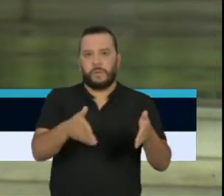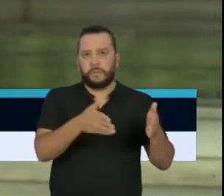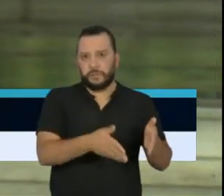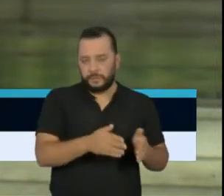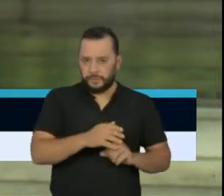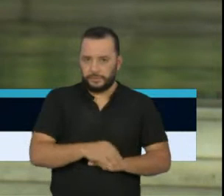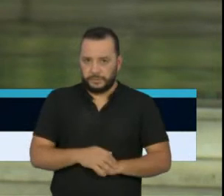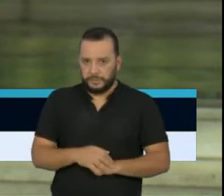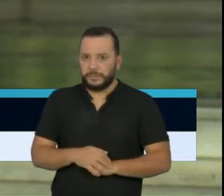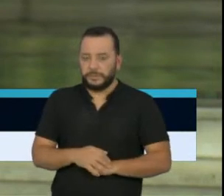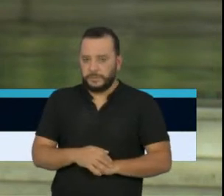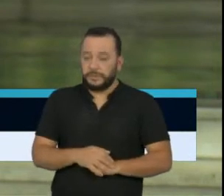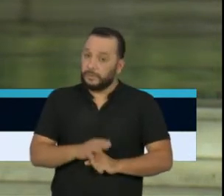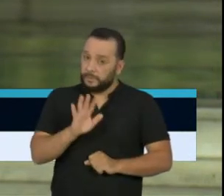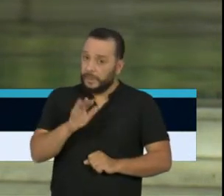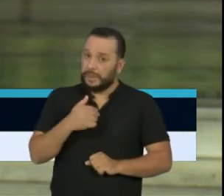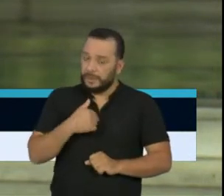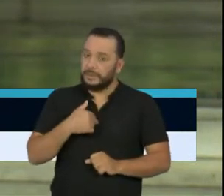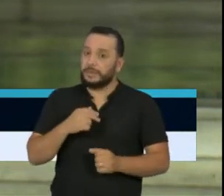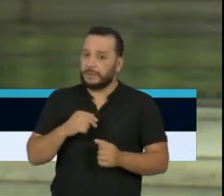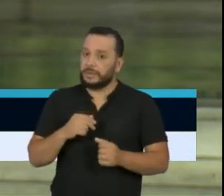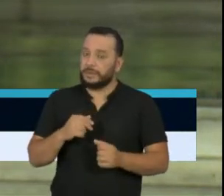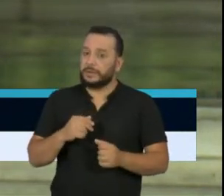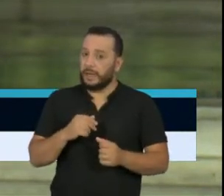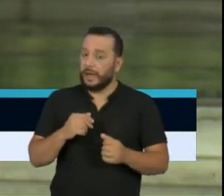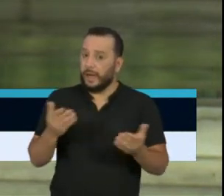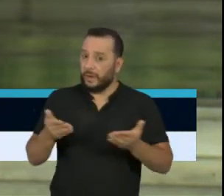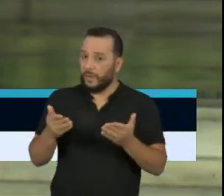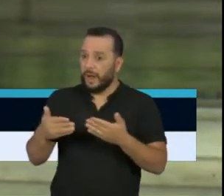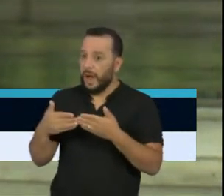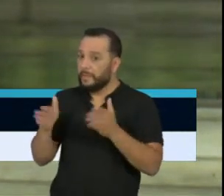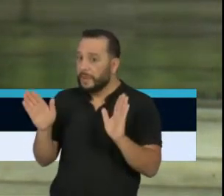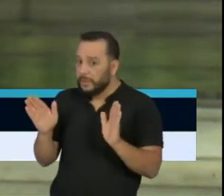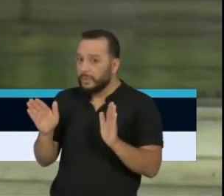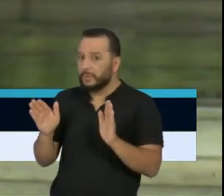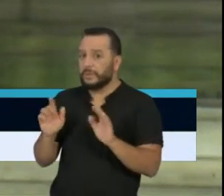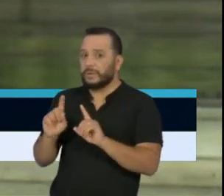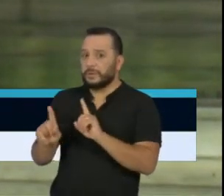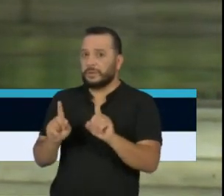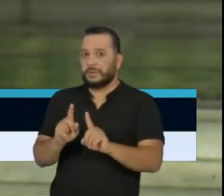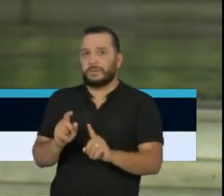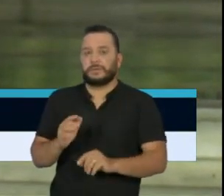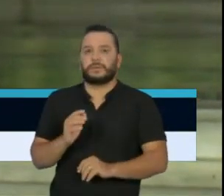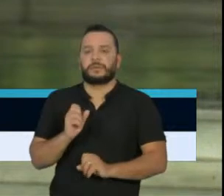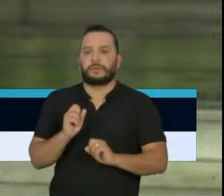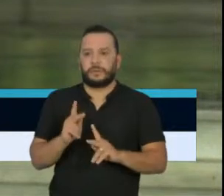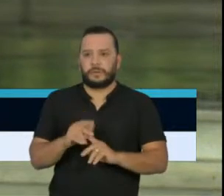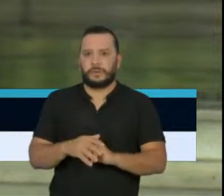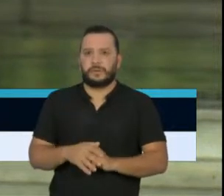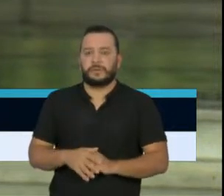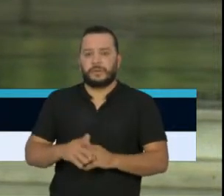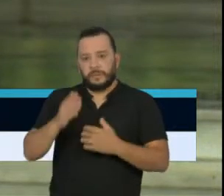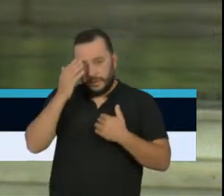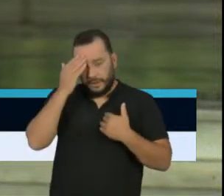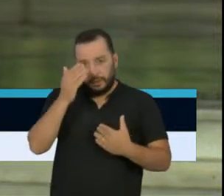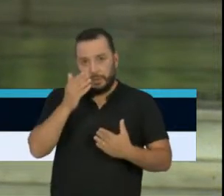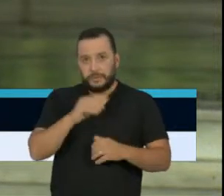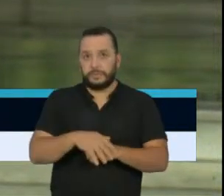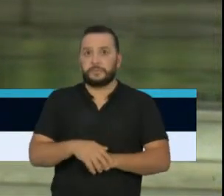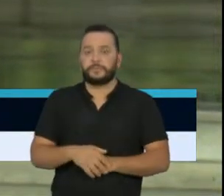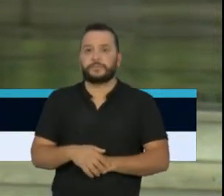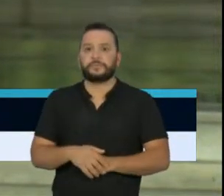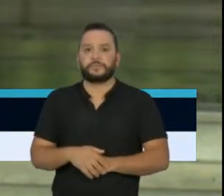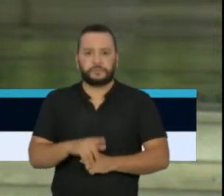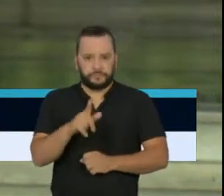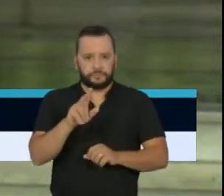esteja dando detalhes, já está falando em abertura. É o momento já para fazer isso? São essas duas perguntas. Obrigado, Bruno. A pergunta